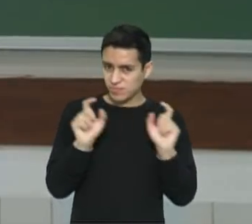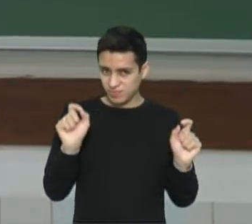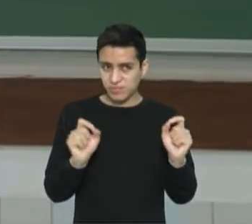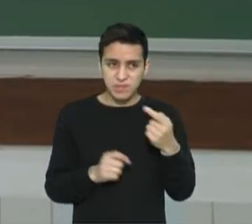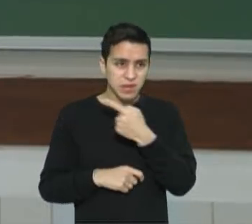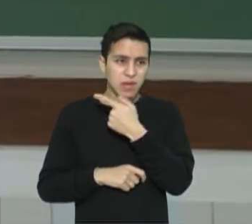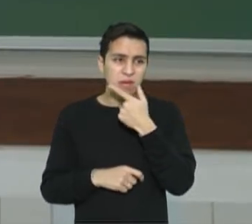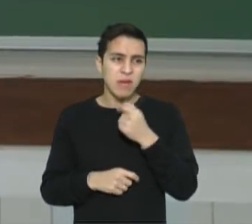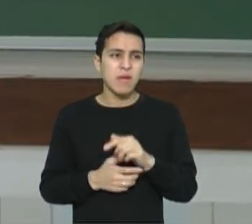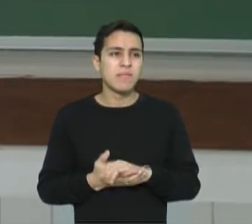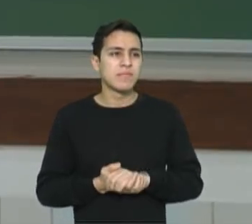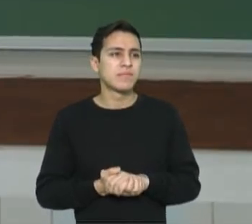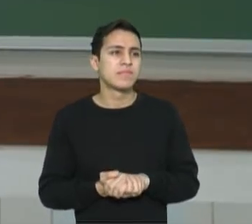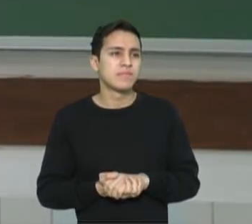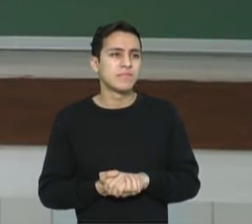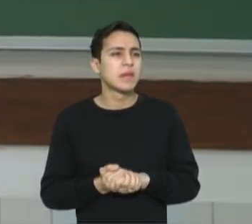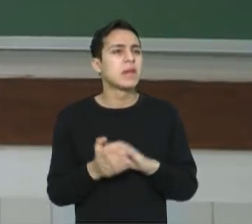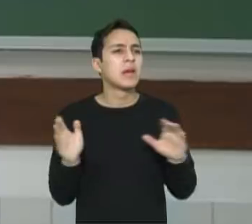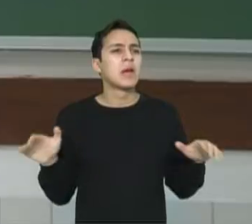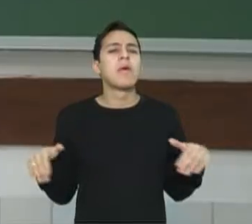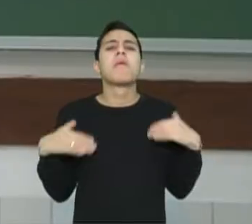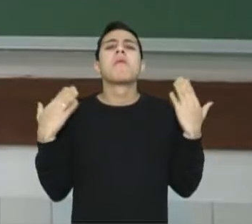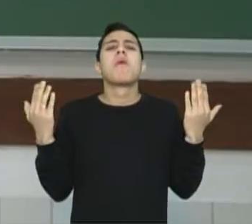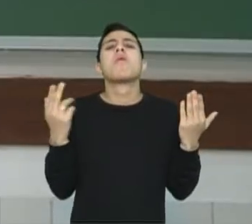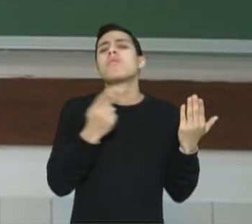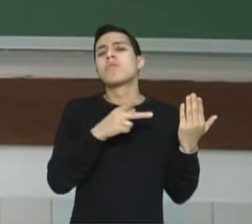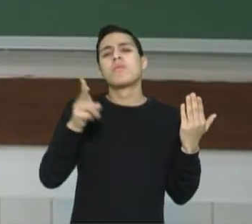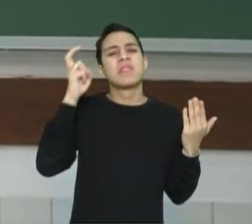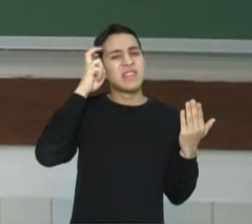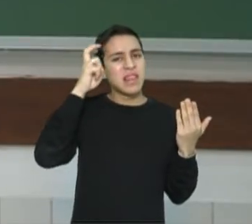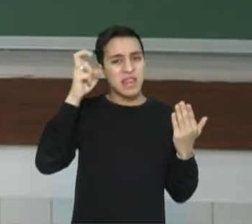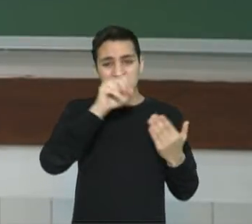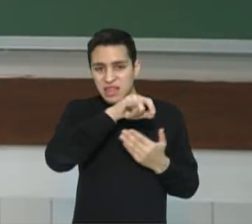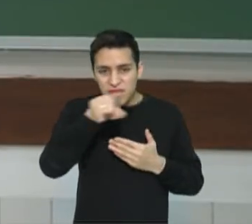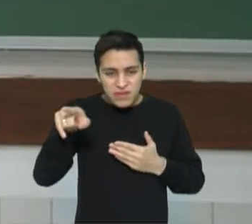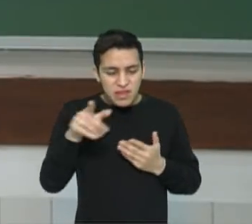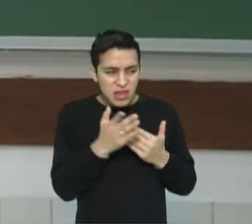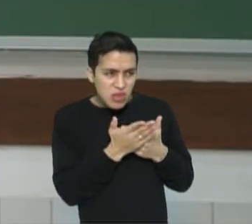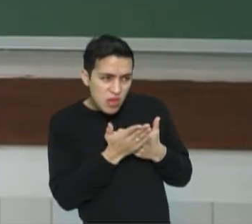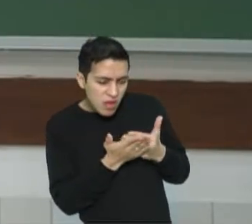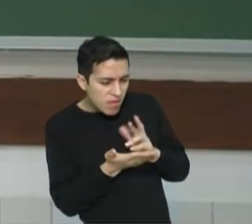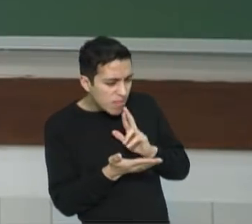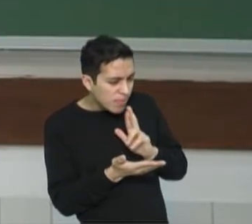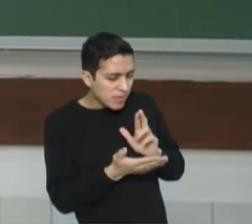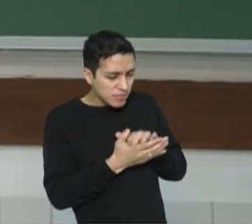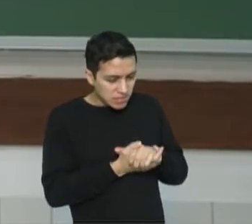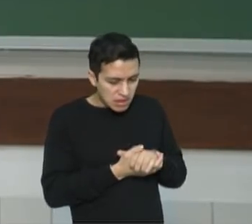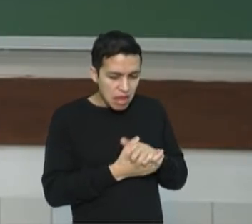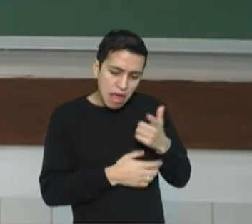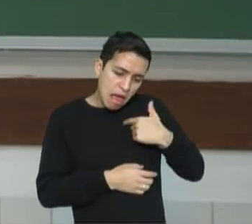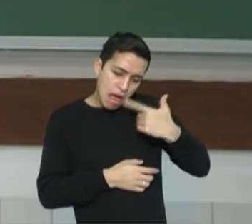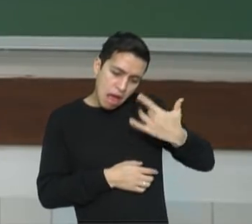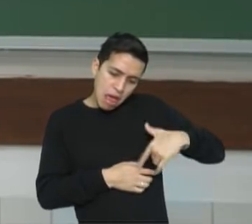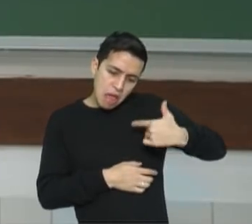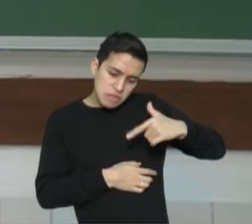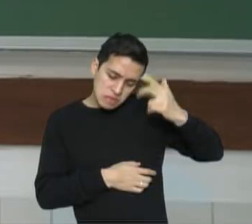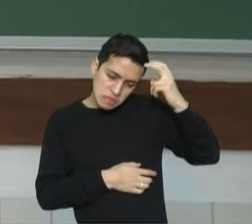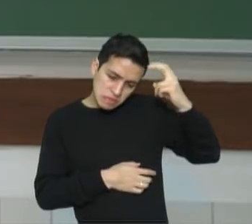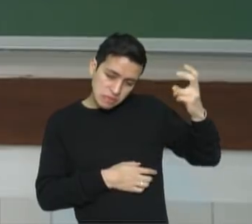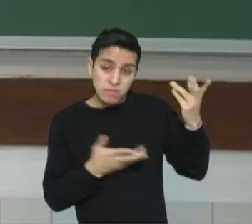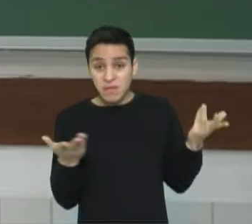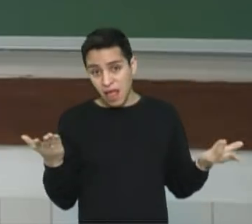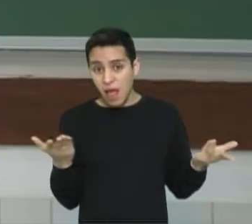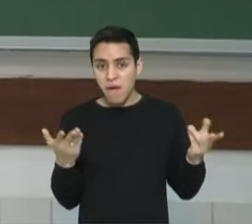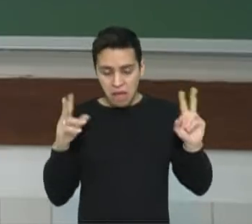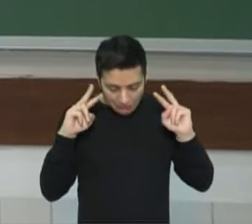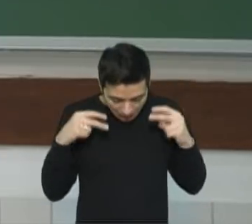o Gardner, qual é a sua inteligência, né? Se você lá no início respondeu algo que você não é inteligente, de repente